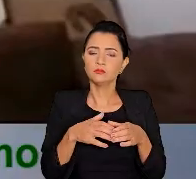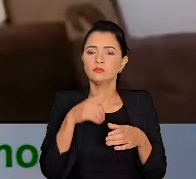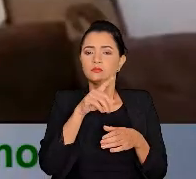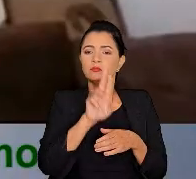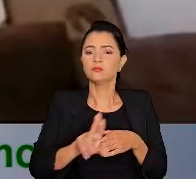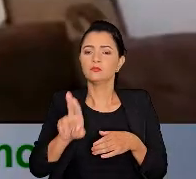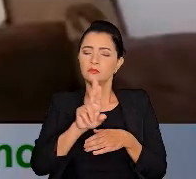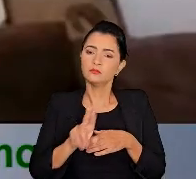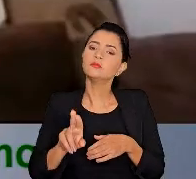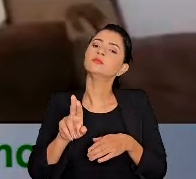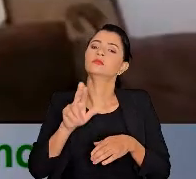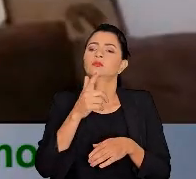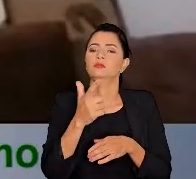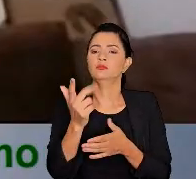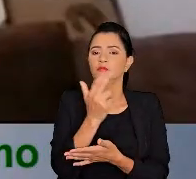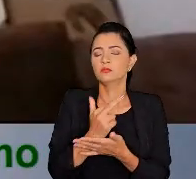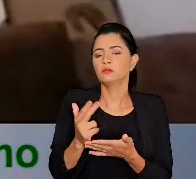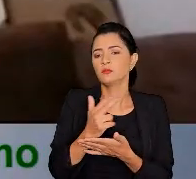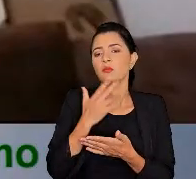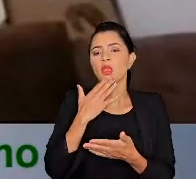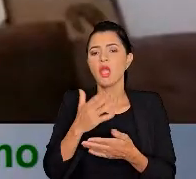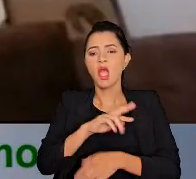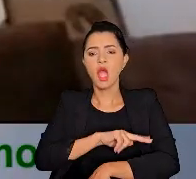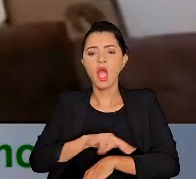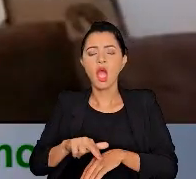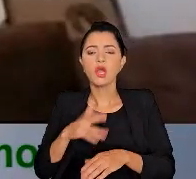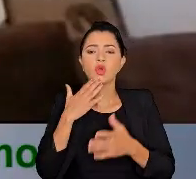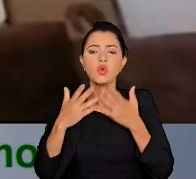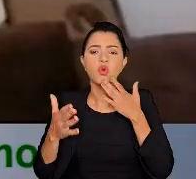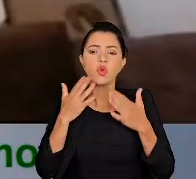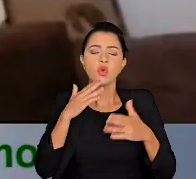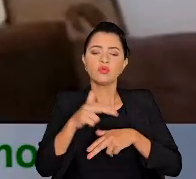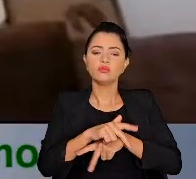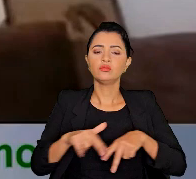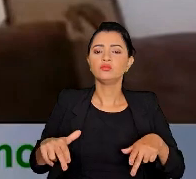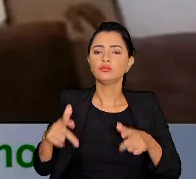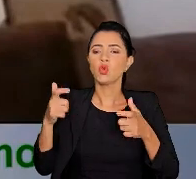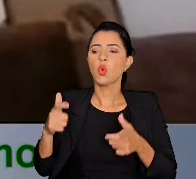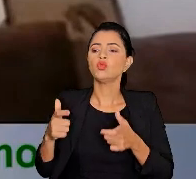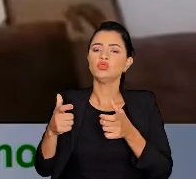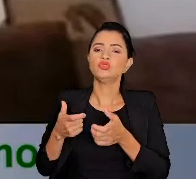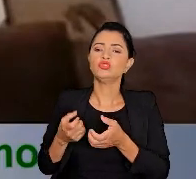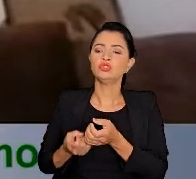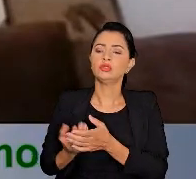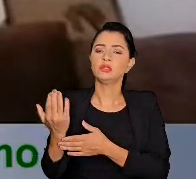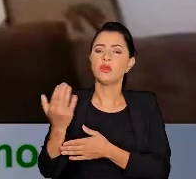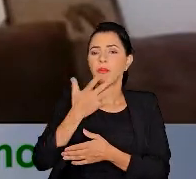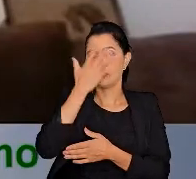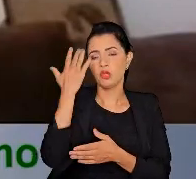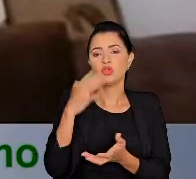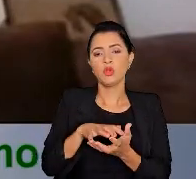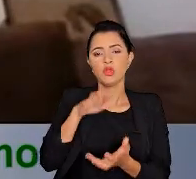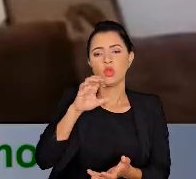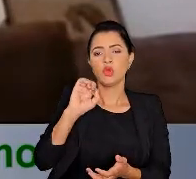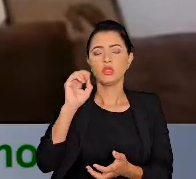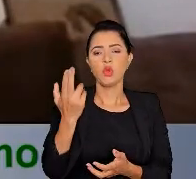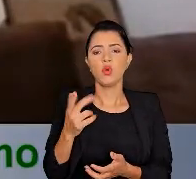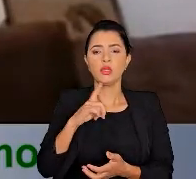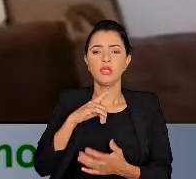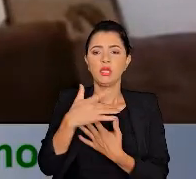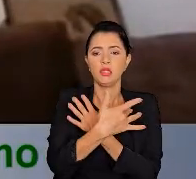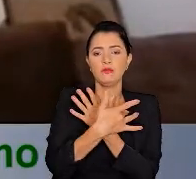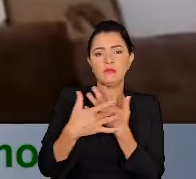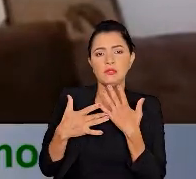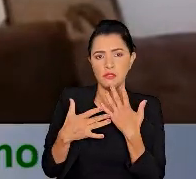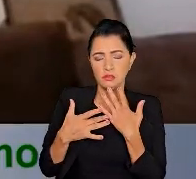de raça, cor, etnia, origem ou condição de pessoa idosa ou portadora de